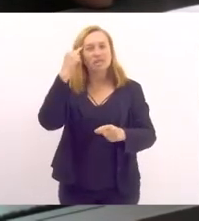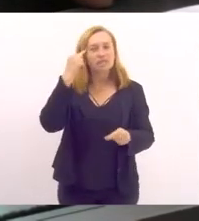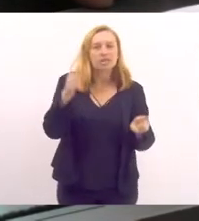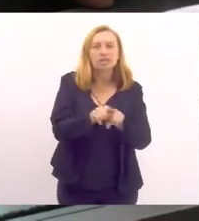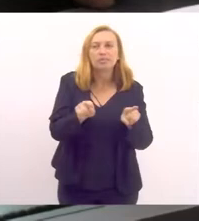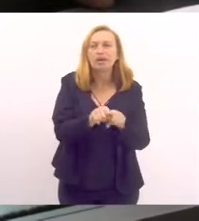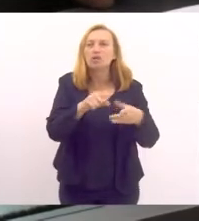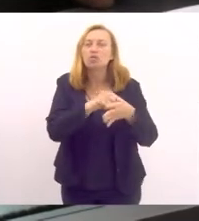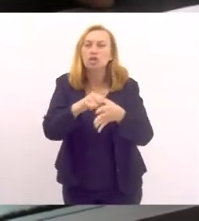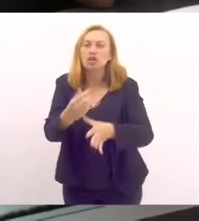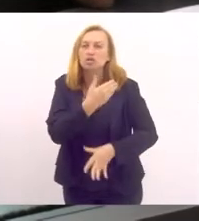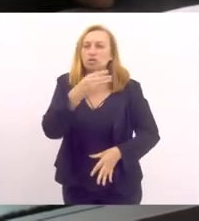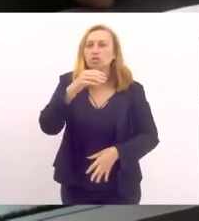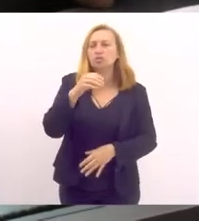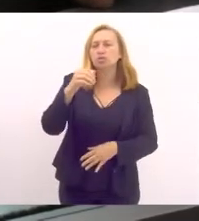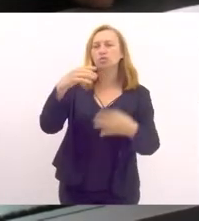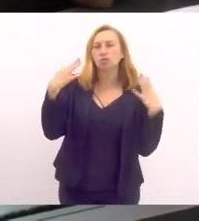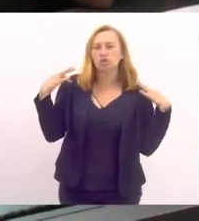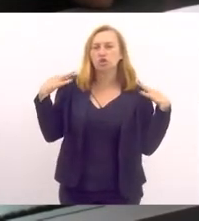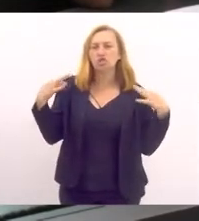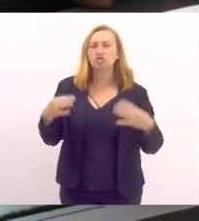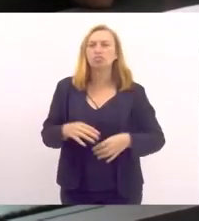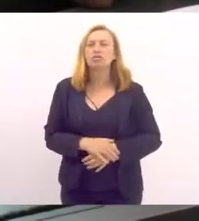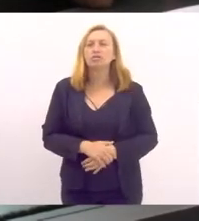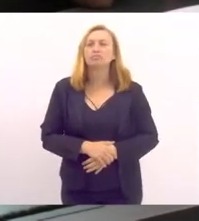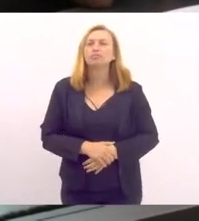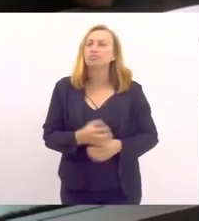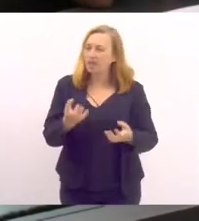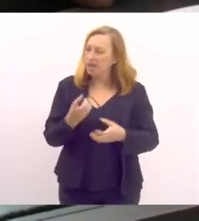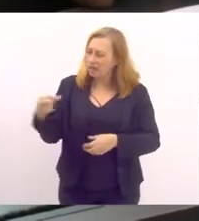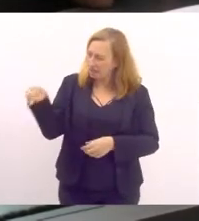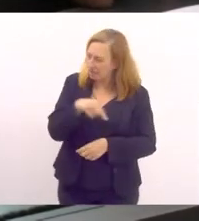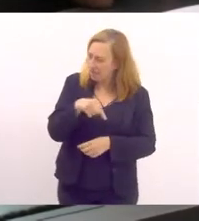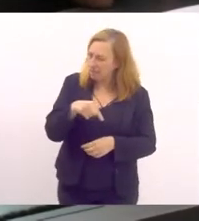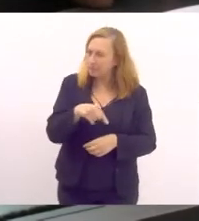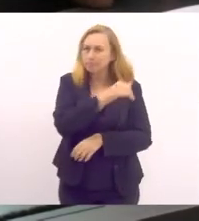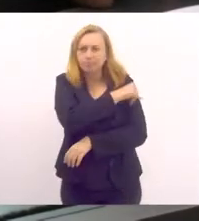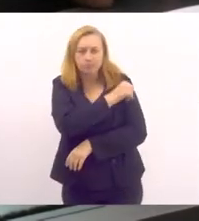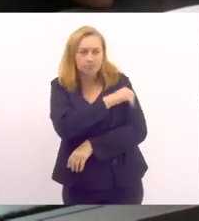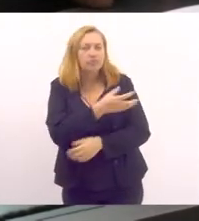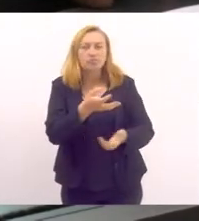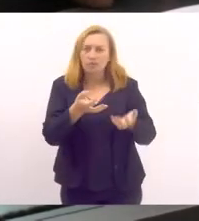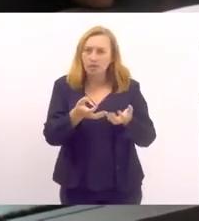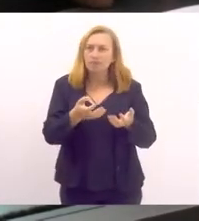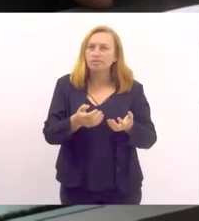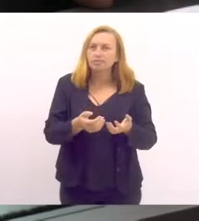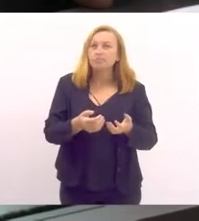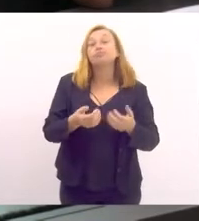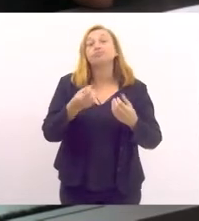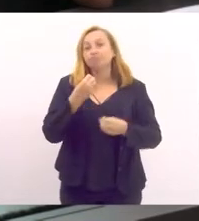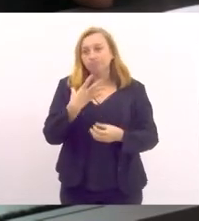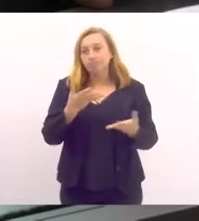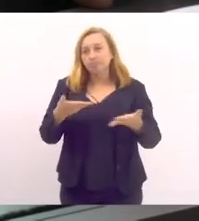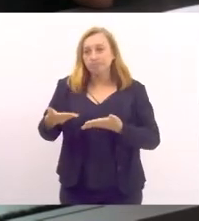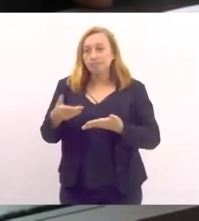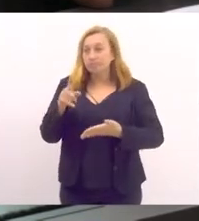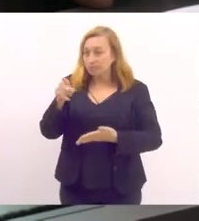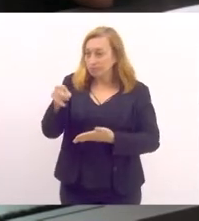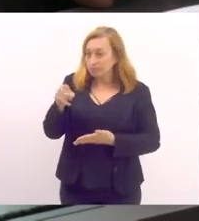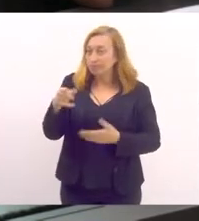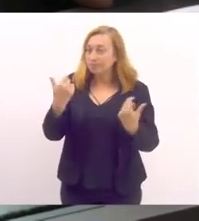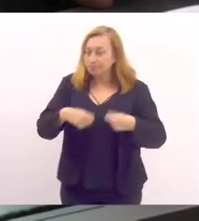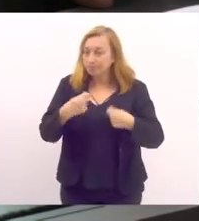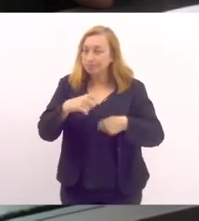de turismo, a excursão, quer vir no Rio de Janeiro? Quero. Você quer trazer seu ônibus no Rio de Janeiro? Quero. Muito bem-vindo, mas eu quero que você tenha um